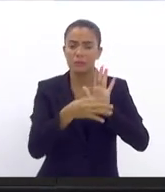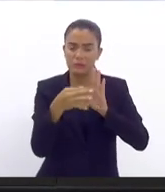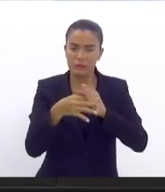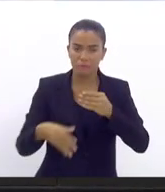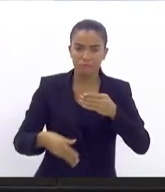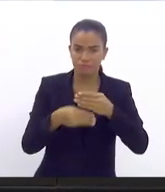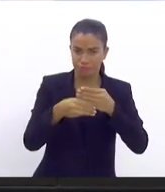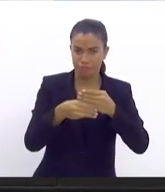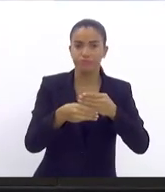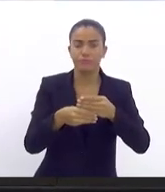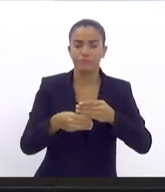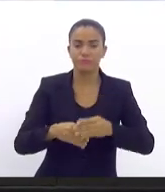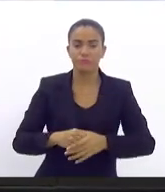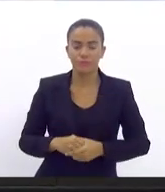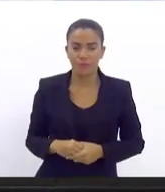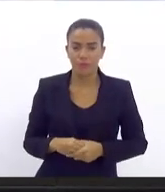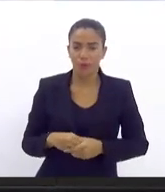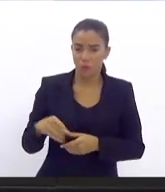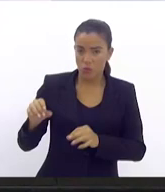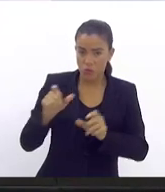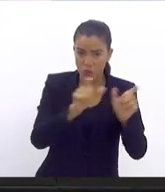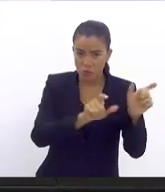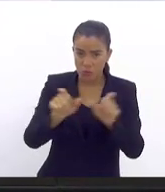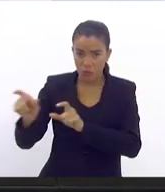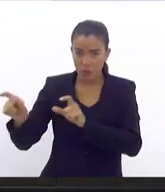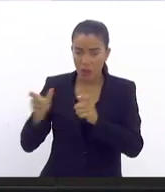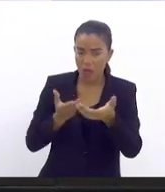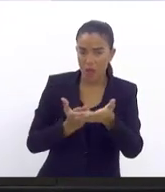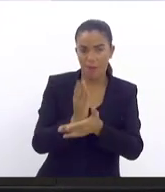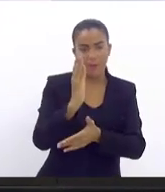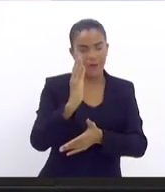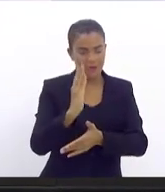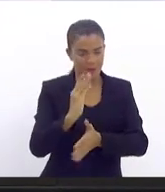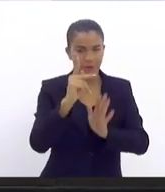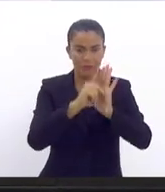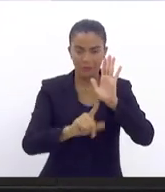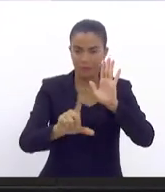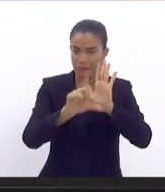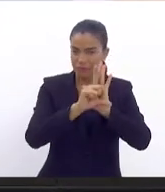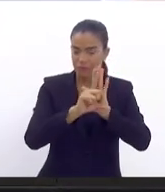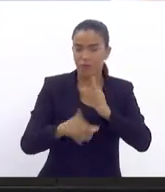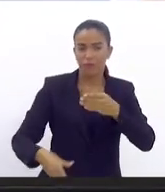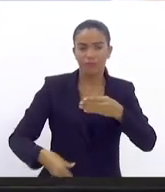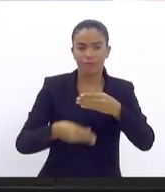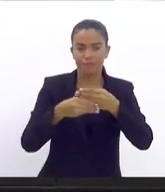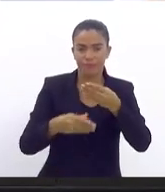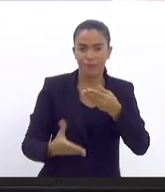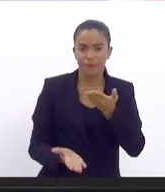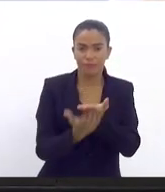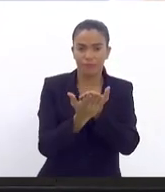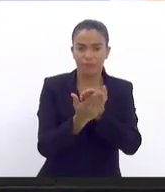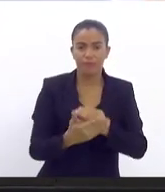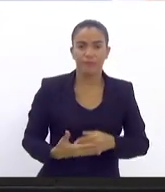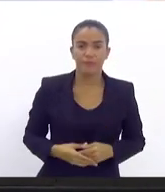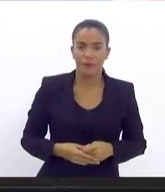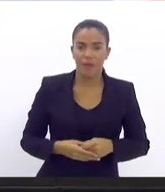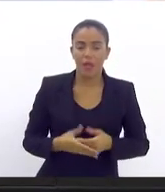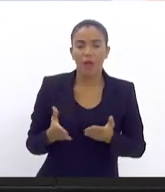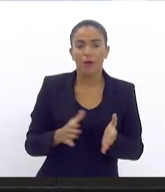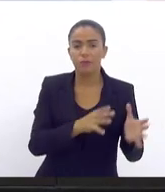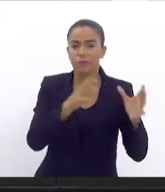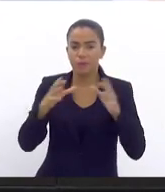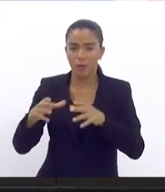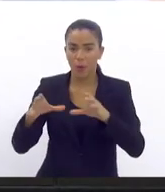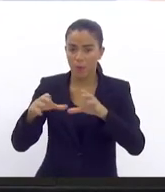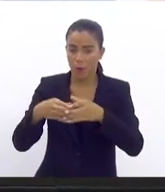anexação. Senhores que aprovam, permaneçam como estão. Aprovado, o projeto foi anexado. Passo ao bloco de